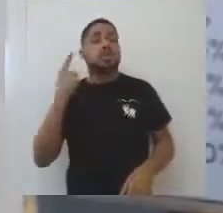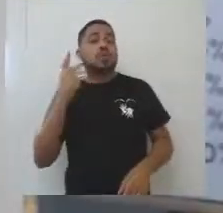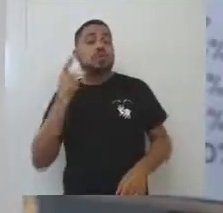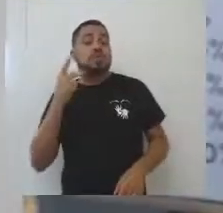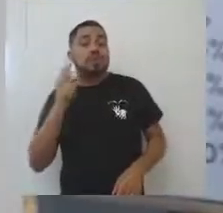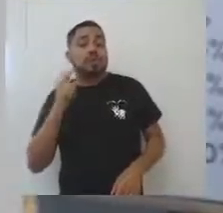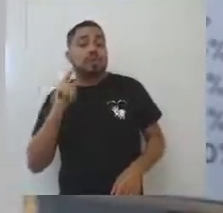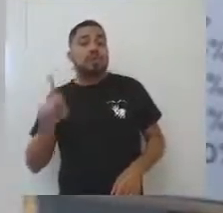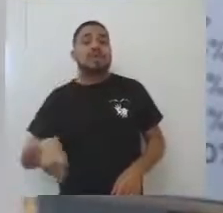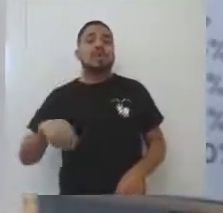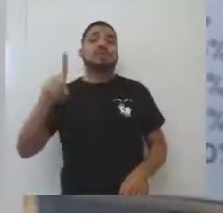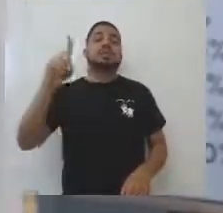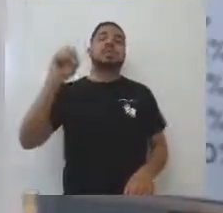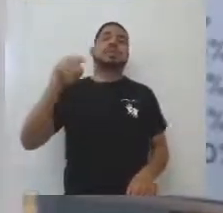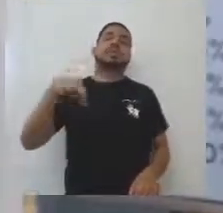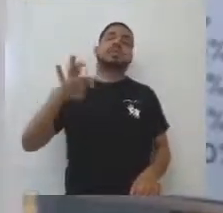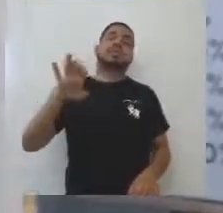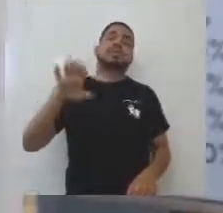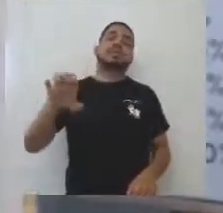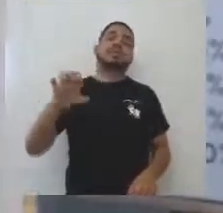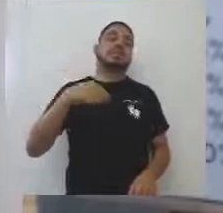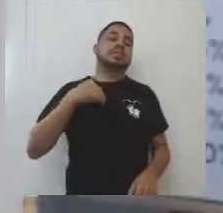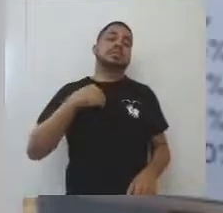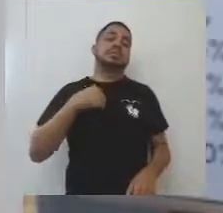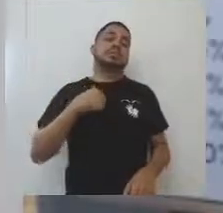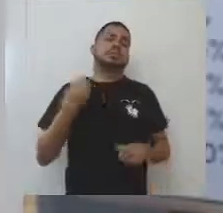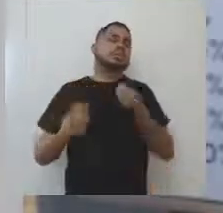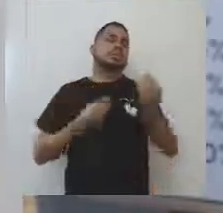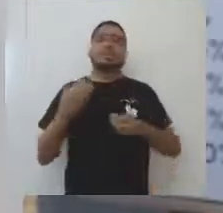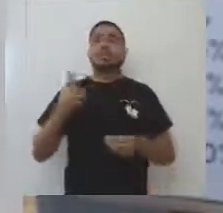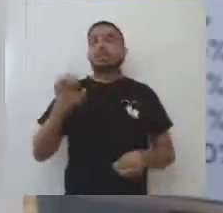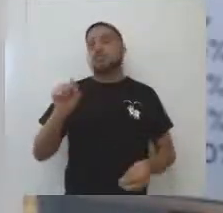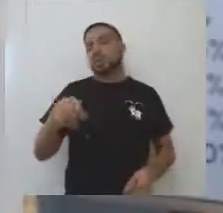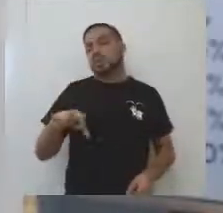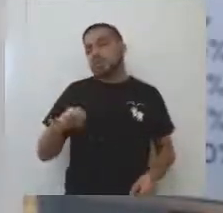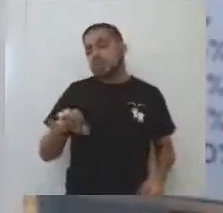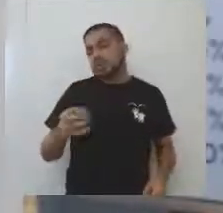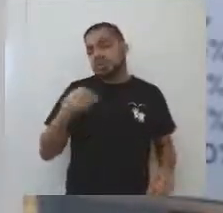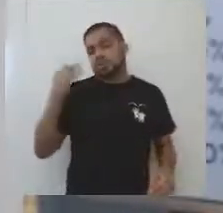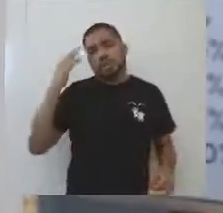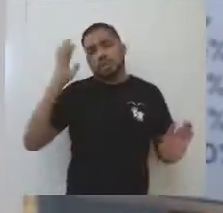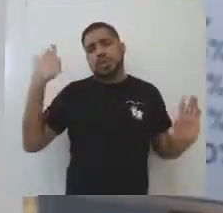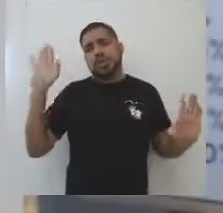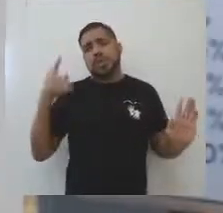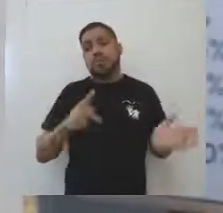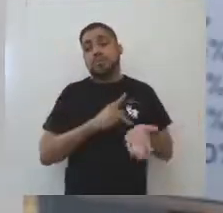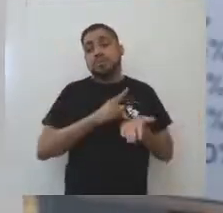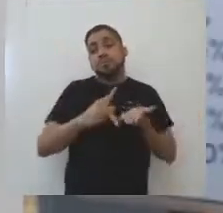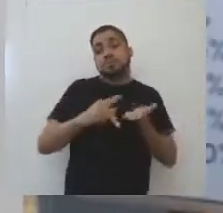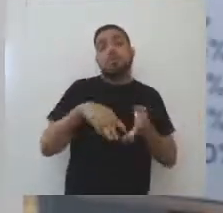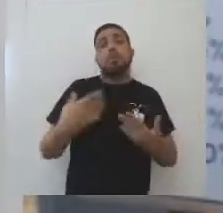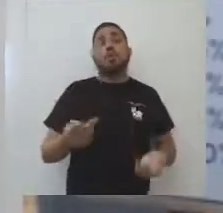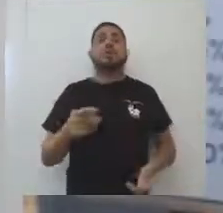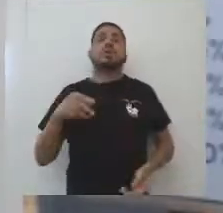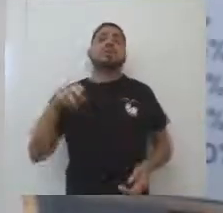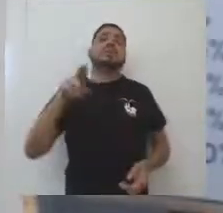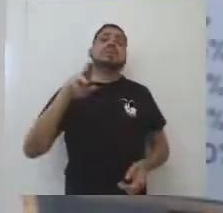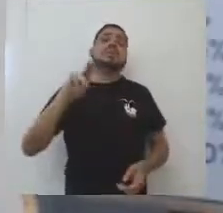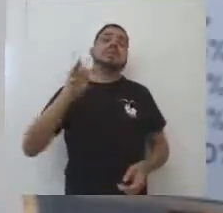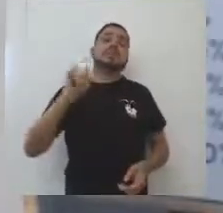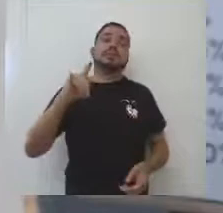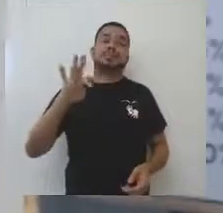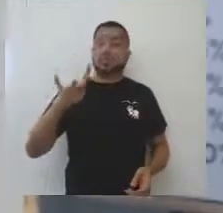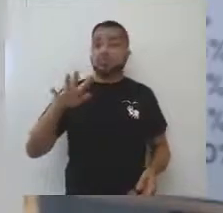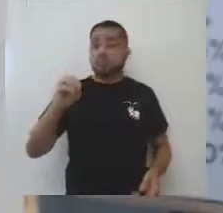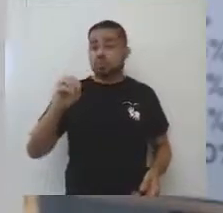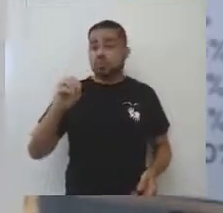são dominantes. Eu não tô... E como ele é dominante, eu não sei se ele é puro ou híbrido. Aí eu tive que olhar para o pai do pai